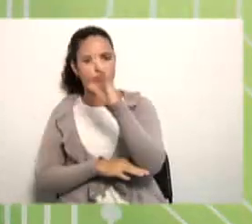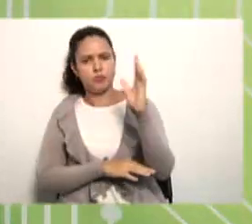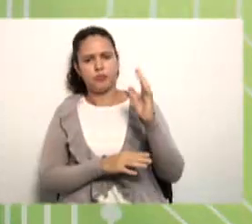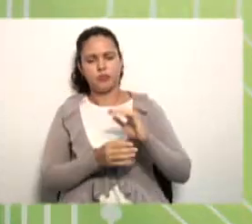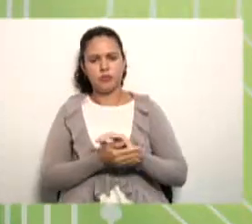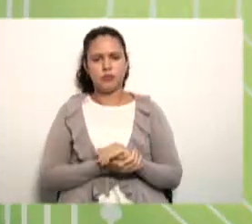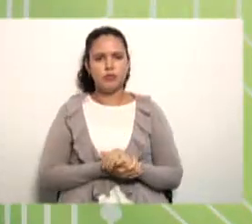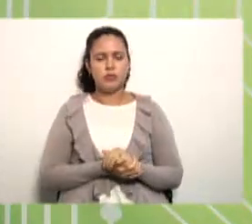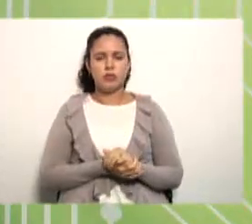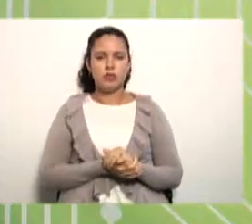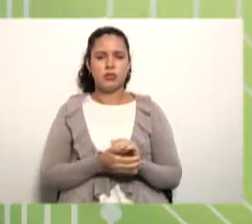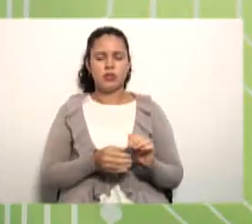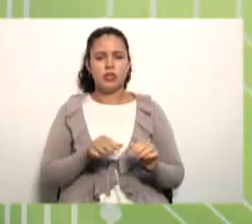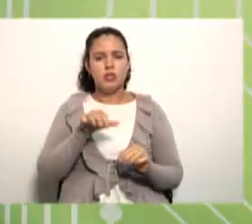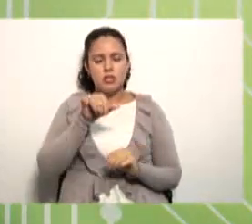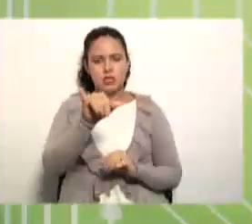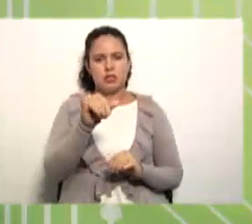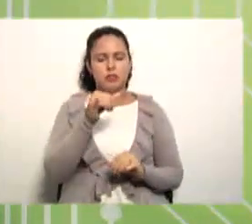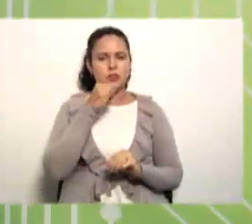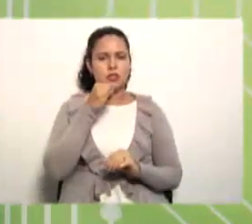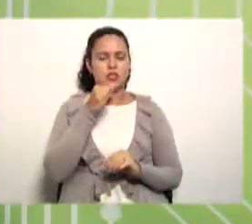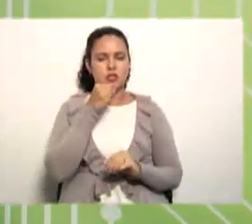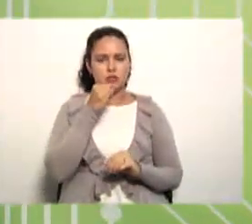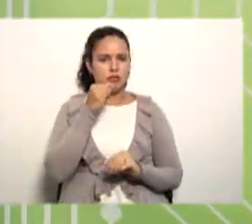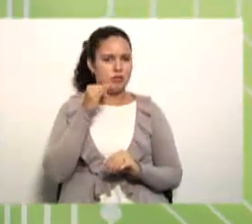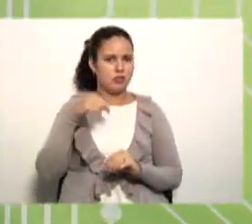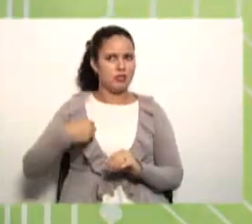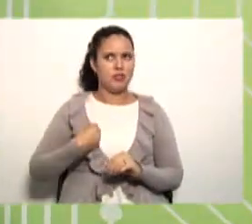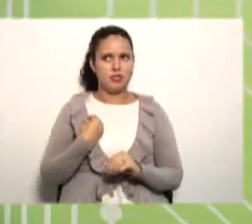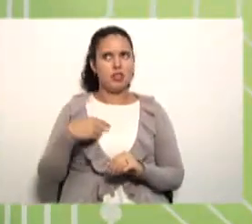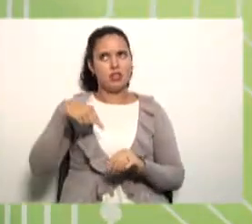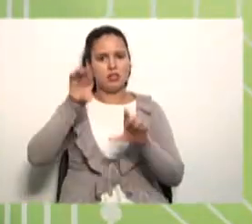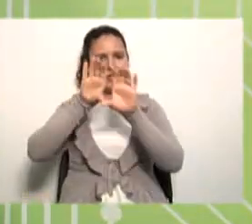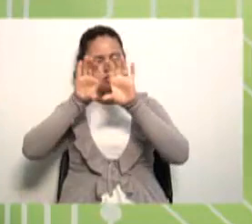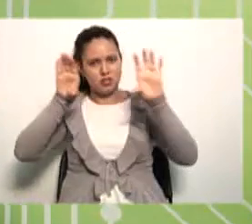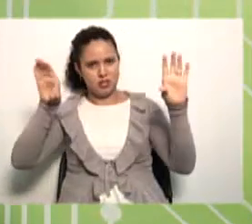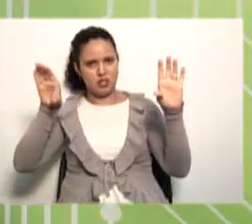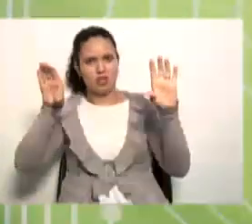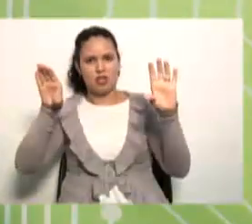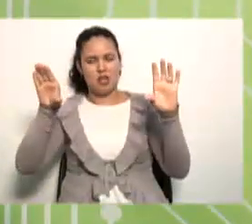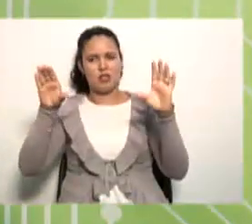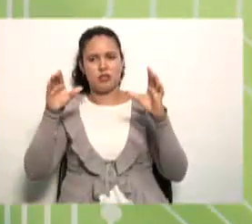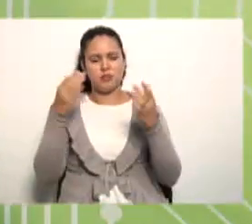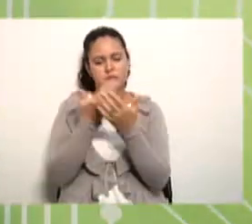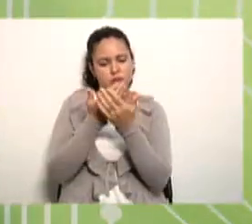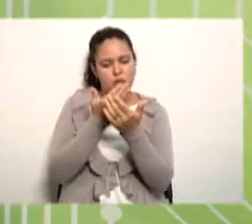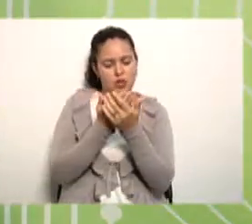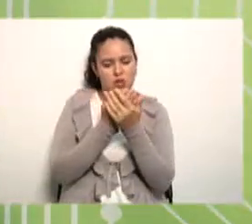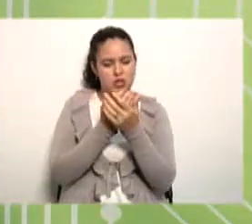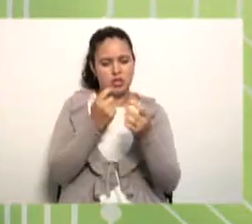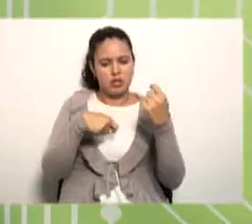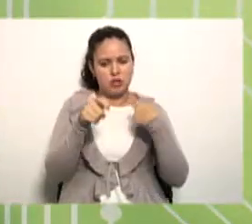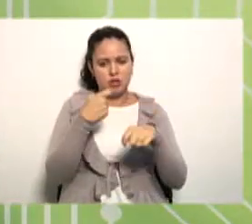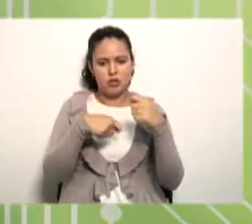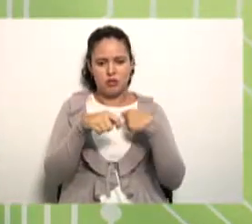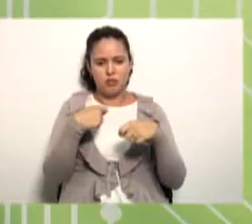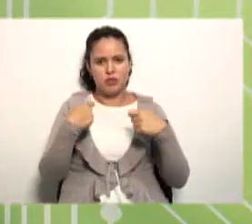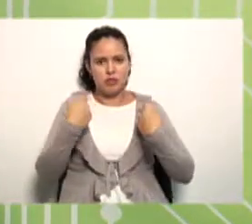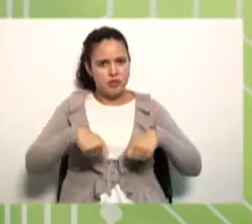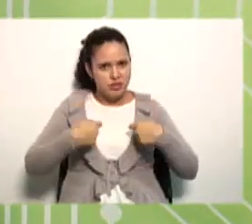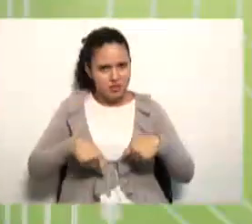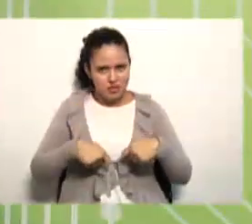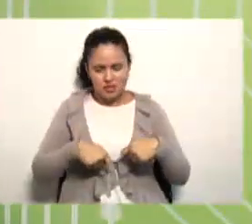por que estudar economia. Nós estudamos economias porque os recursos são insuficientes para atender as necessidades de